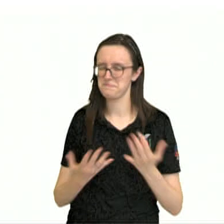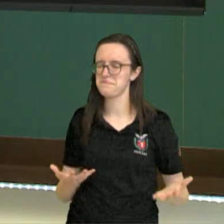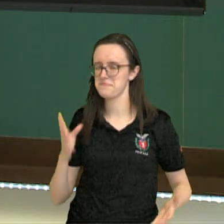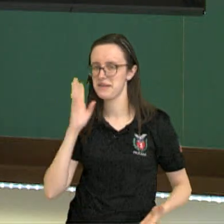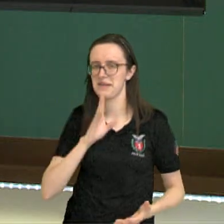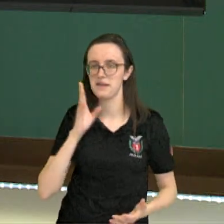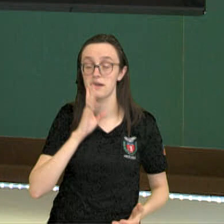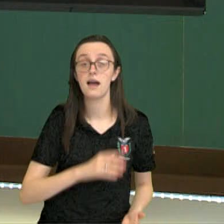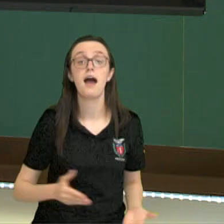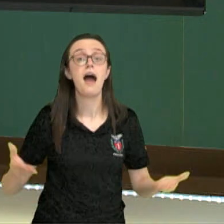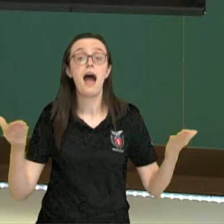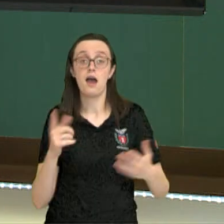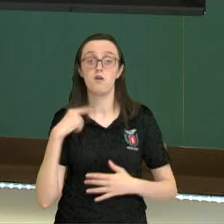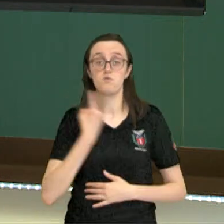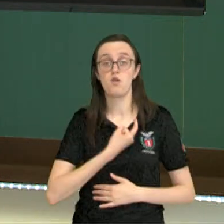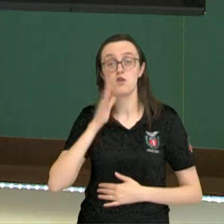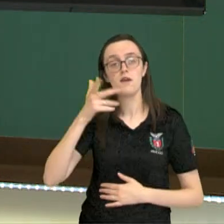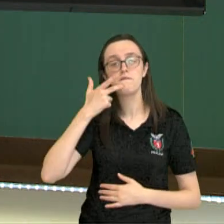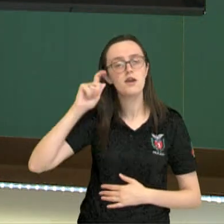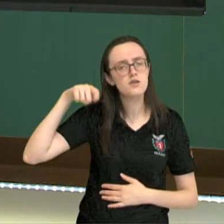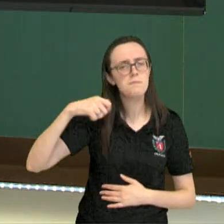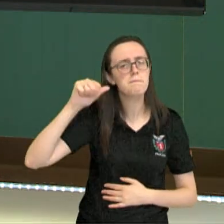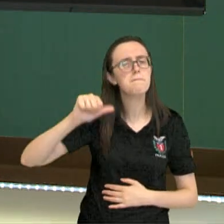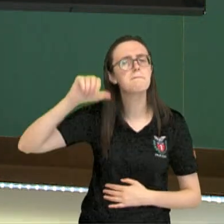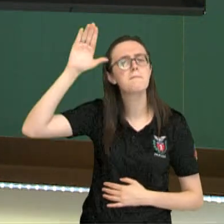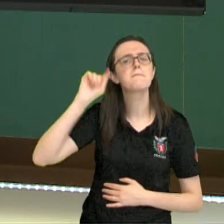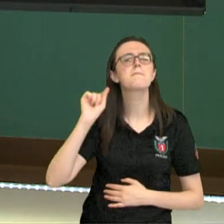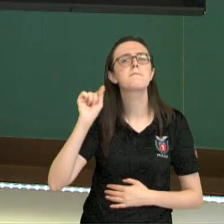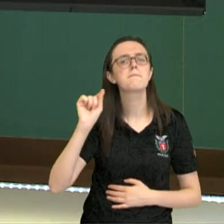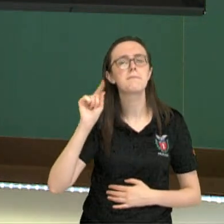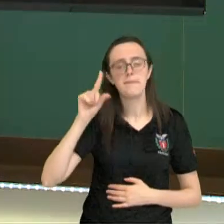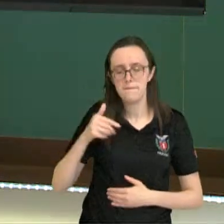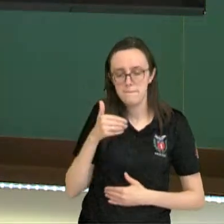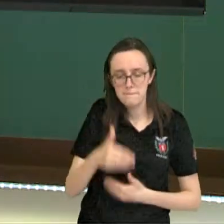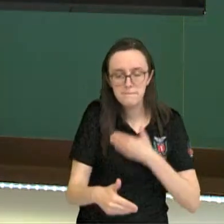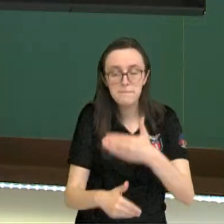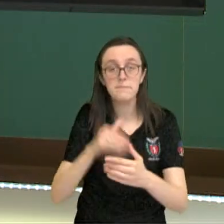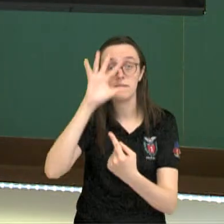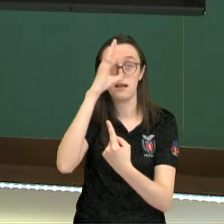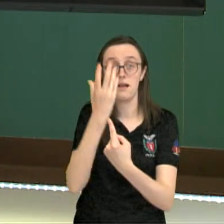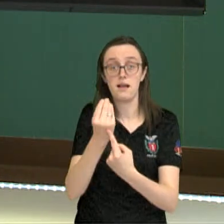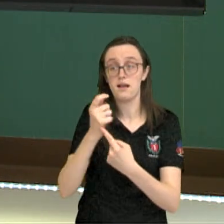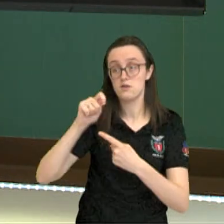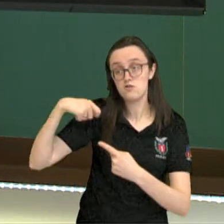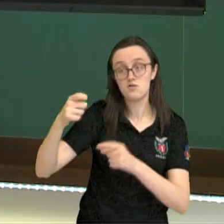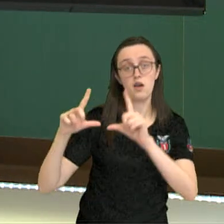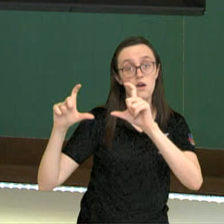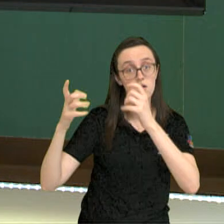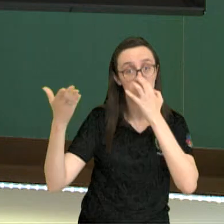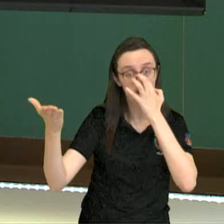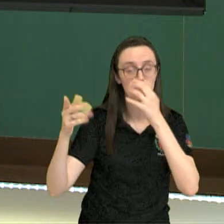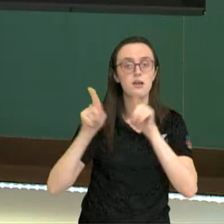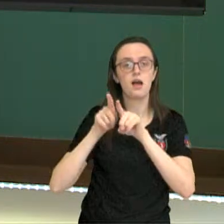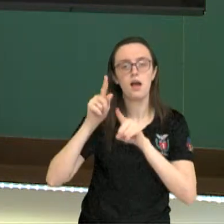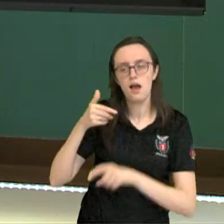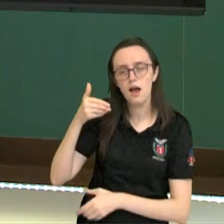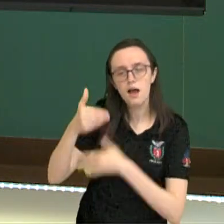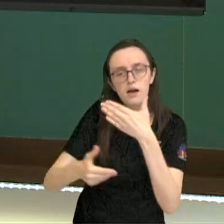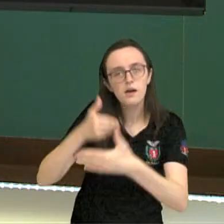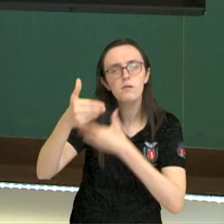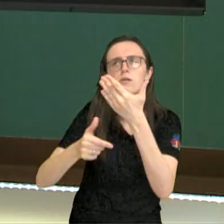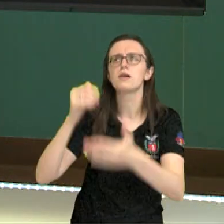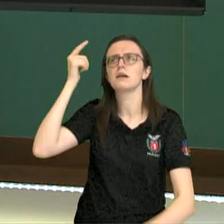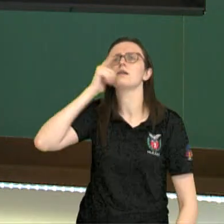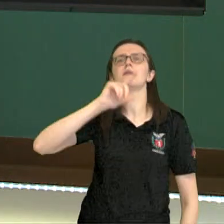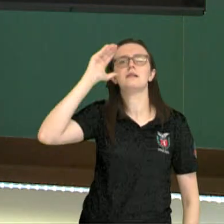é? Agora que nós falamos um pouquinho mais sobre os avanços da arte sobre a fotografia, o processo de